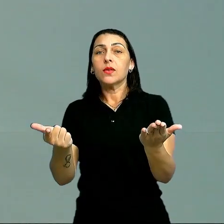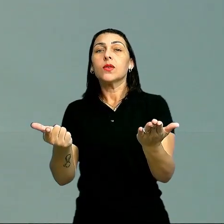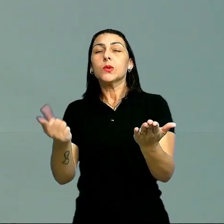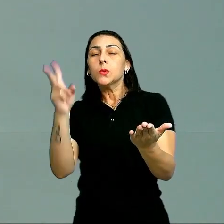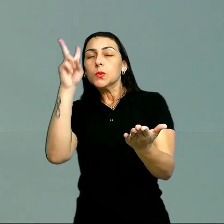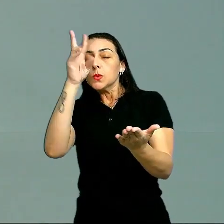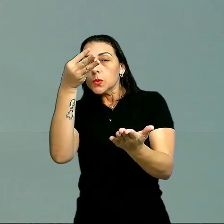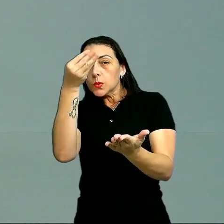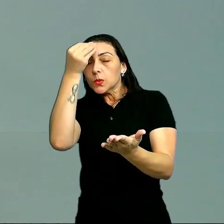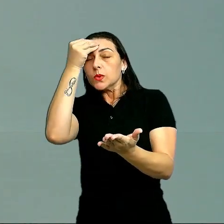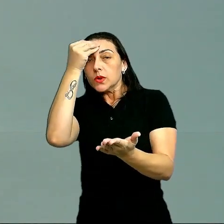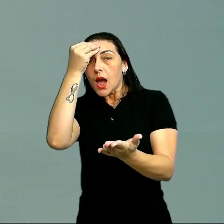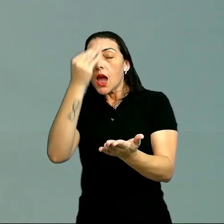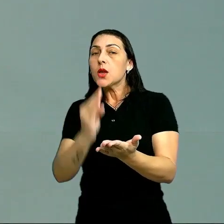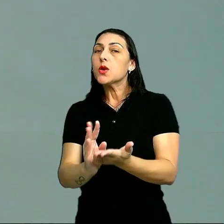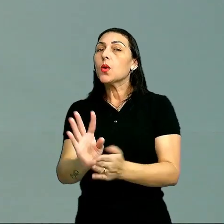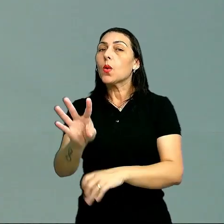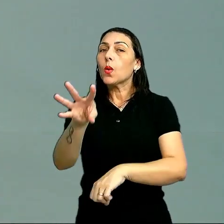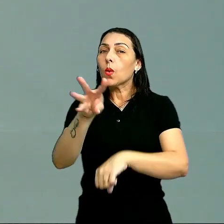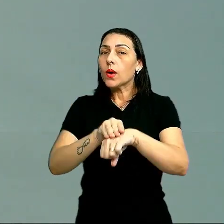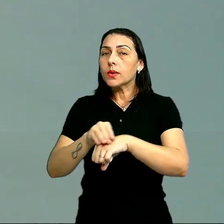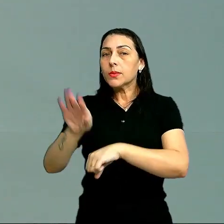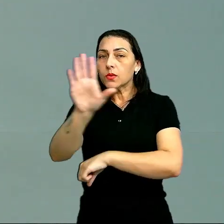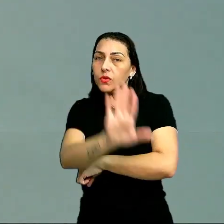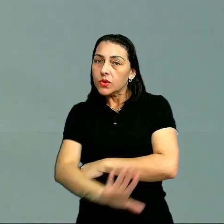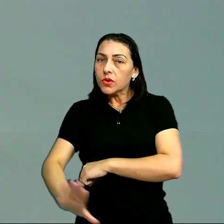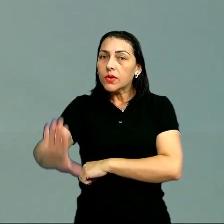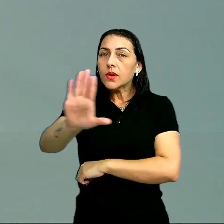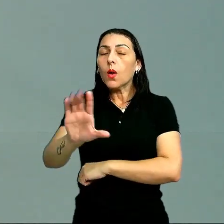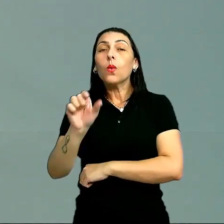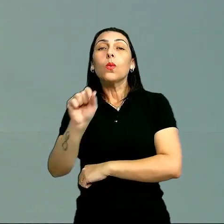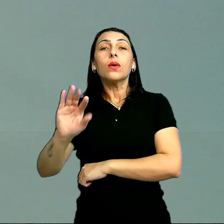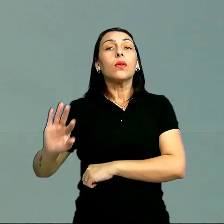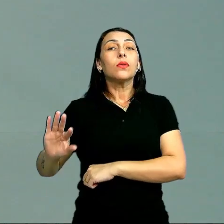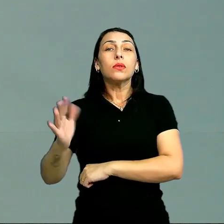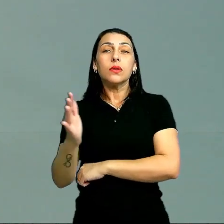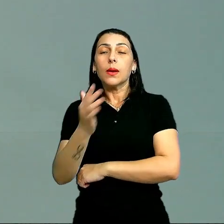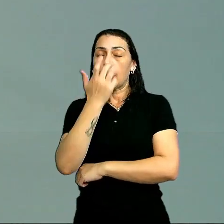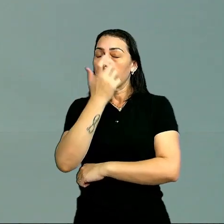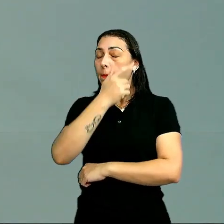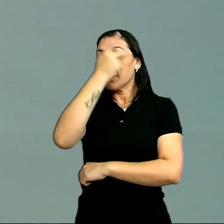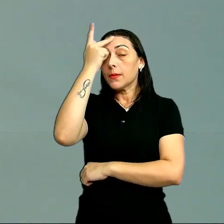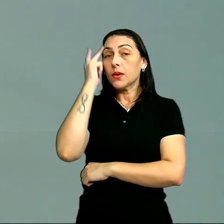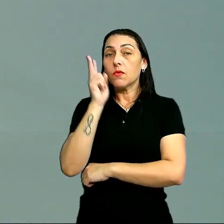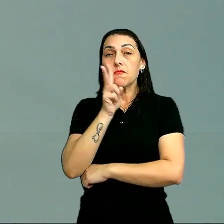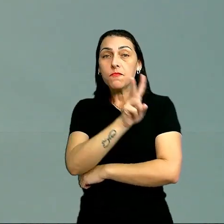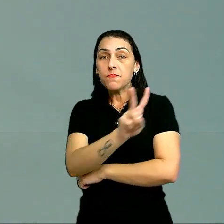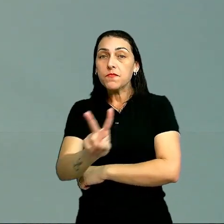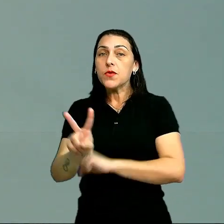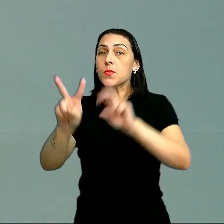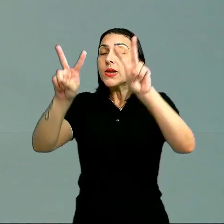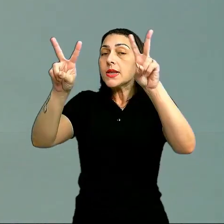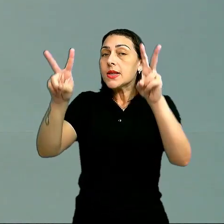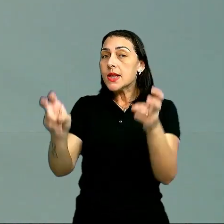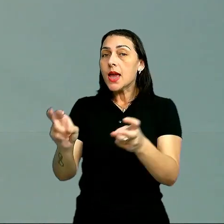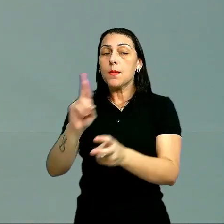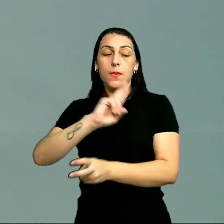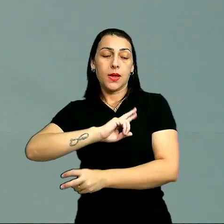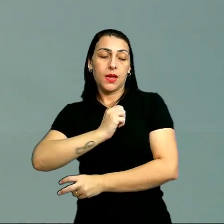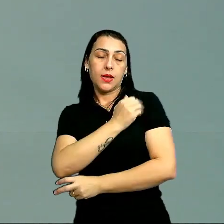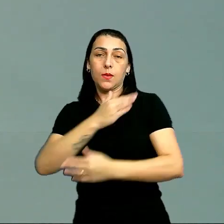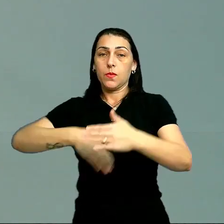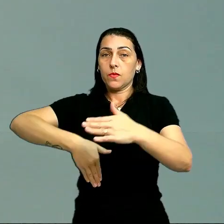marcado. É de conhecimento geral. Então, o que aconteceu? Quando a pessoa se deparou com esse tema, racismo no